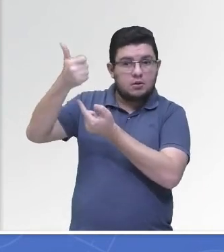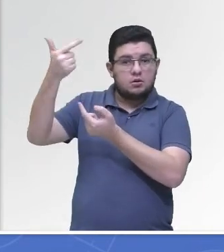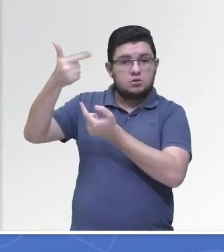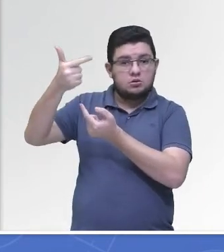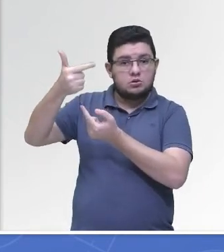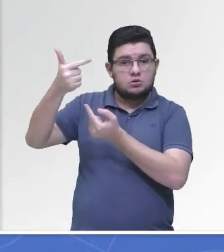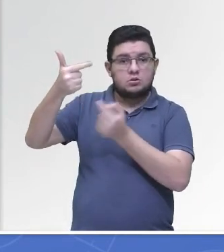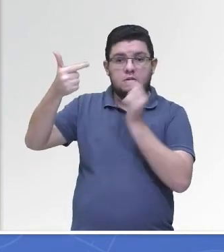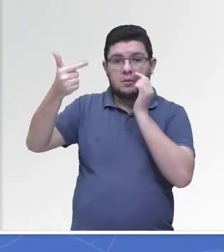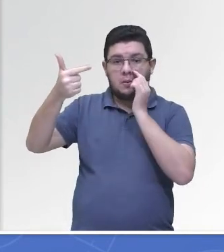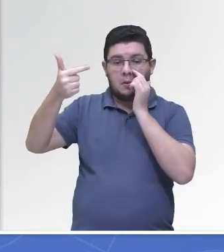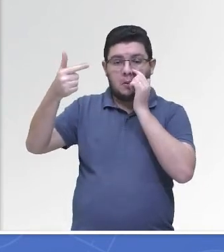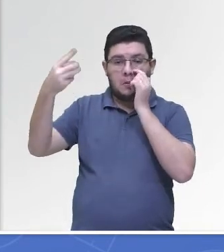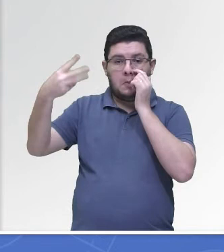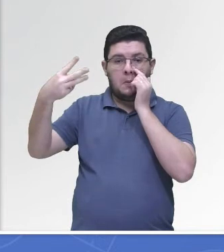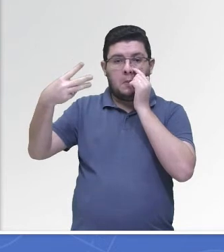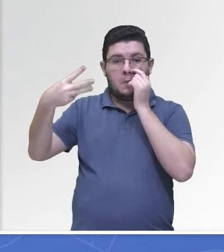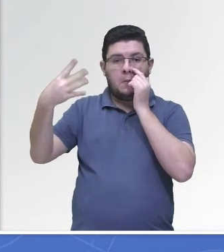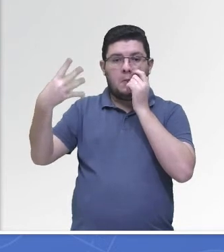secundário e quaternário.